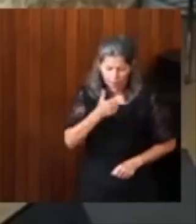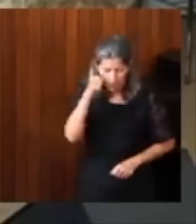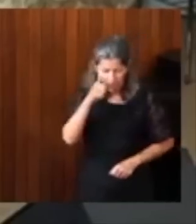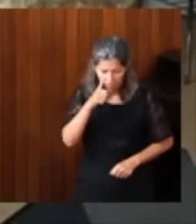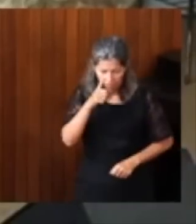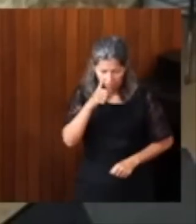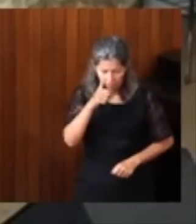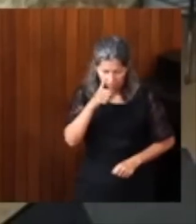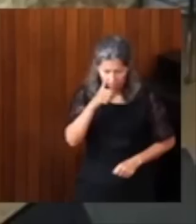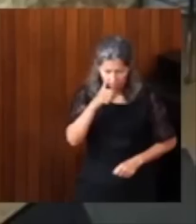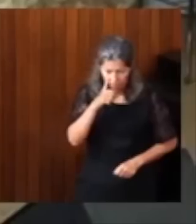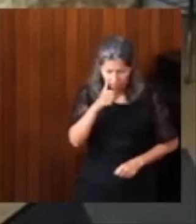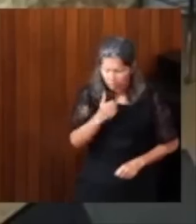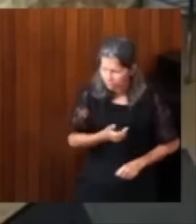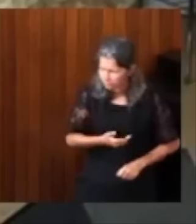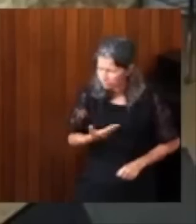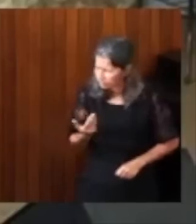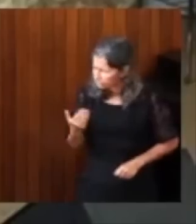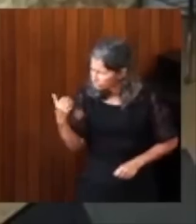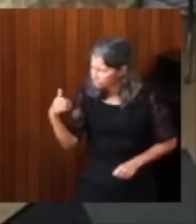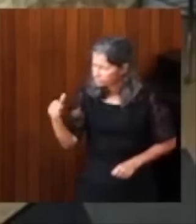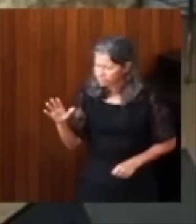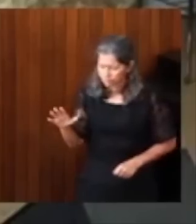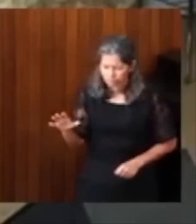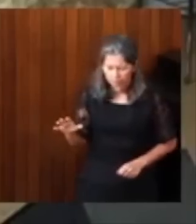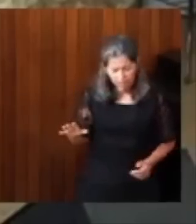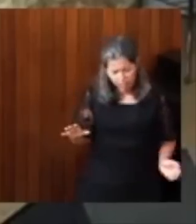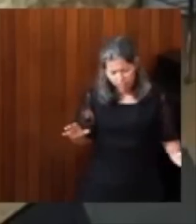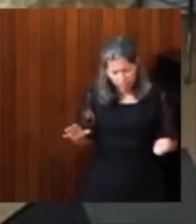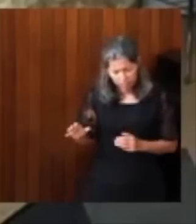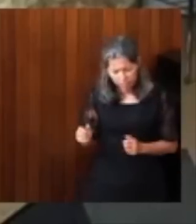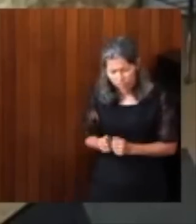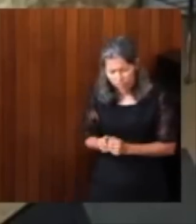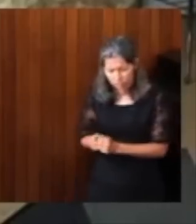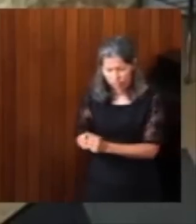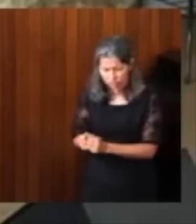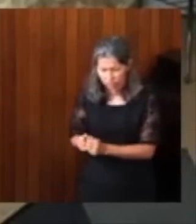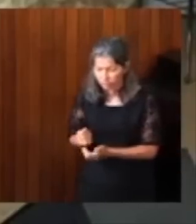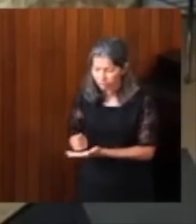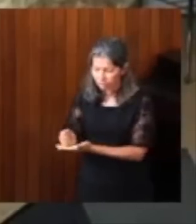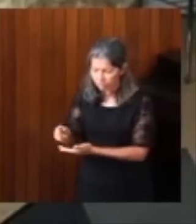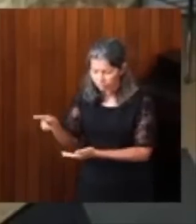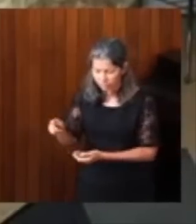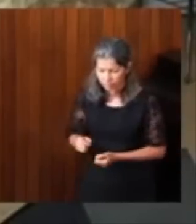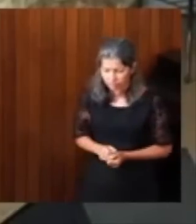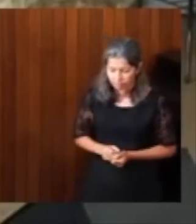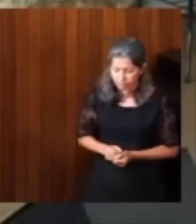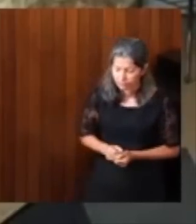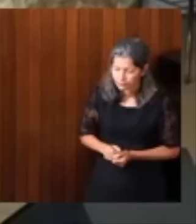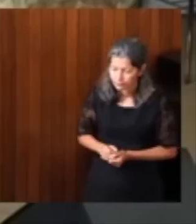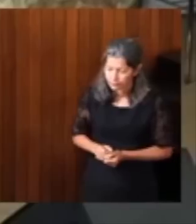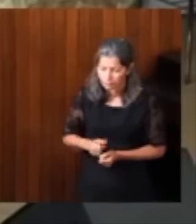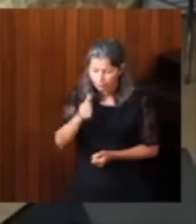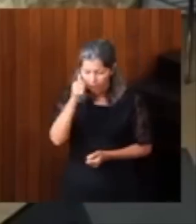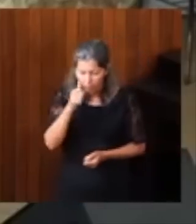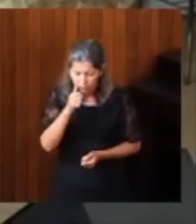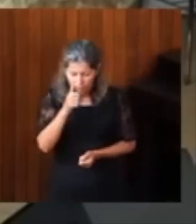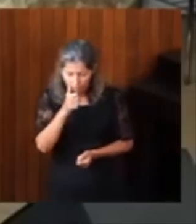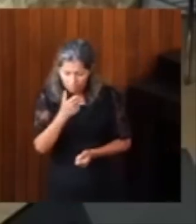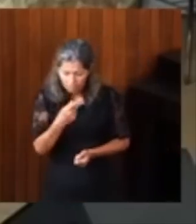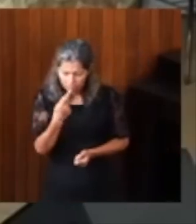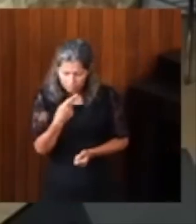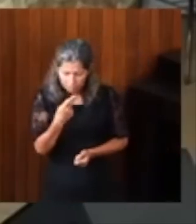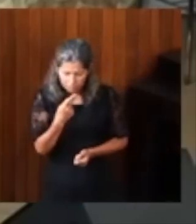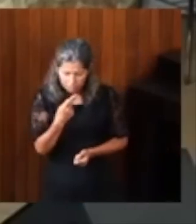queria que ela fosse sozinha para casa. E ela foi me contando pelo caminho do que estava acontecendo na casa dela. De que o pai dela estava falando